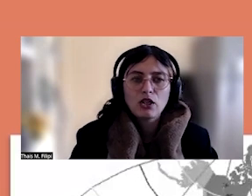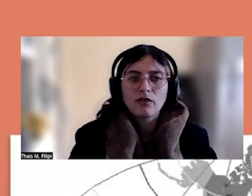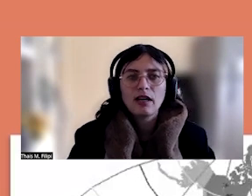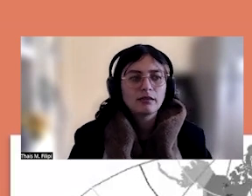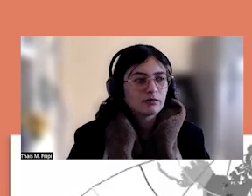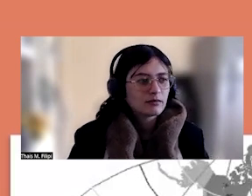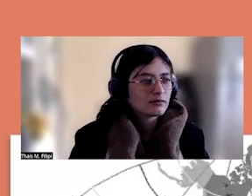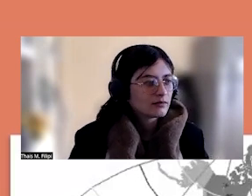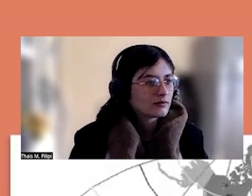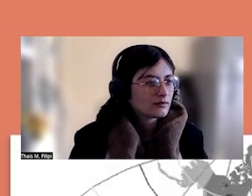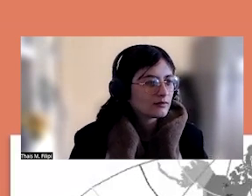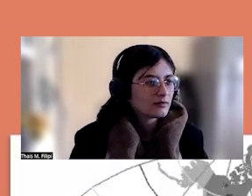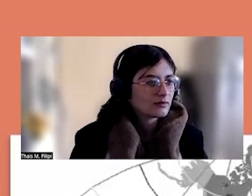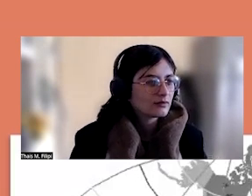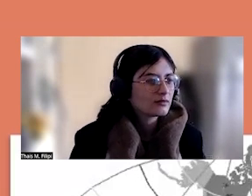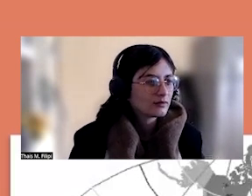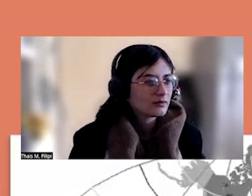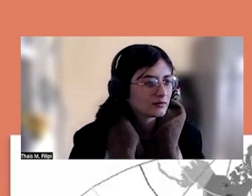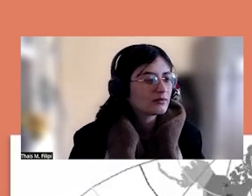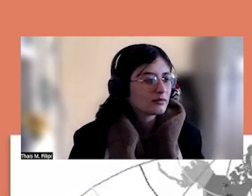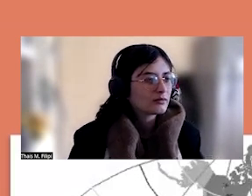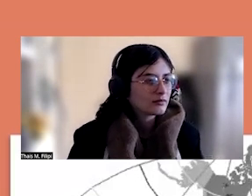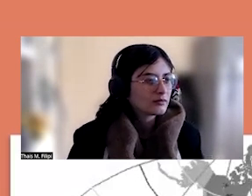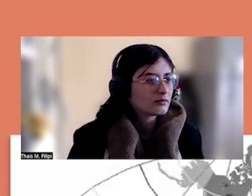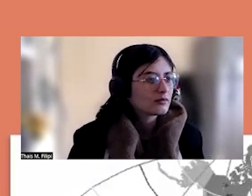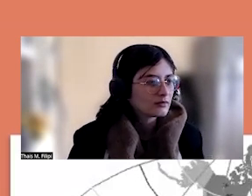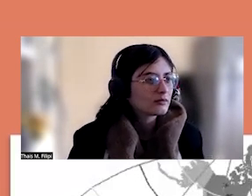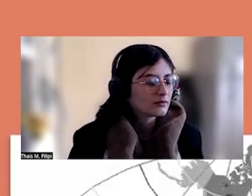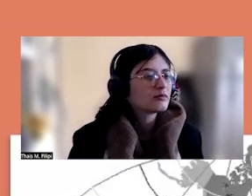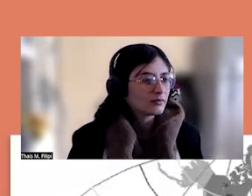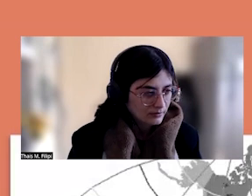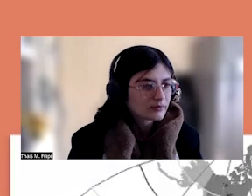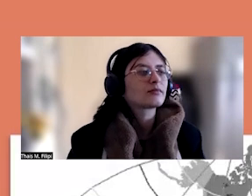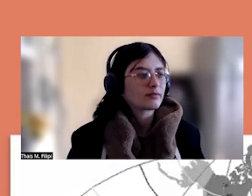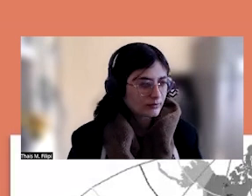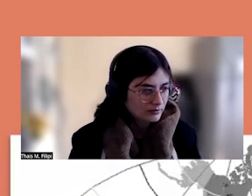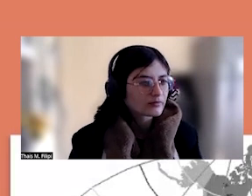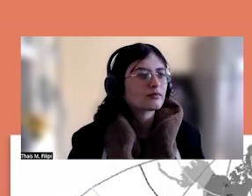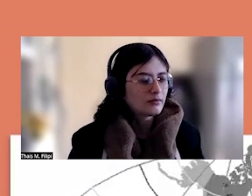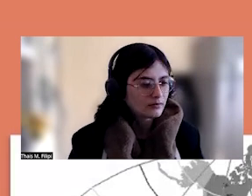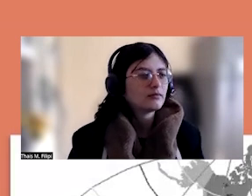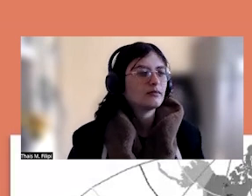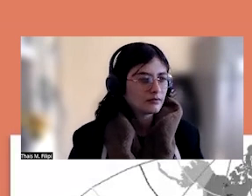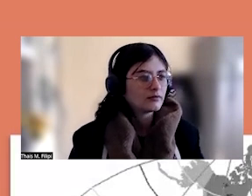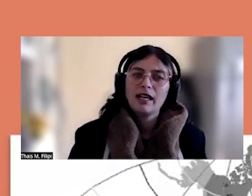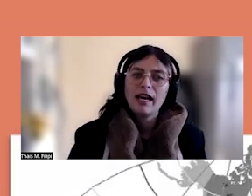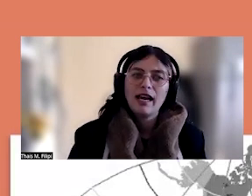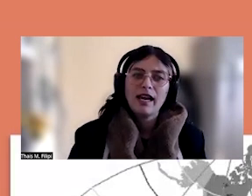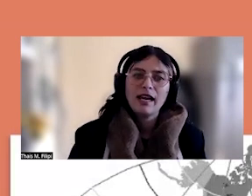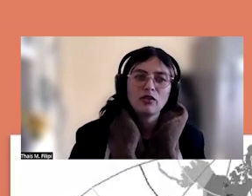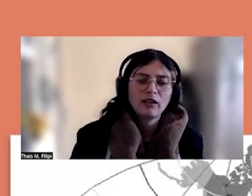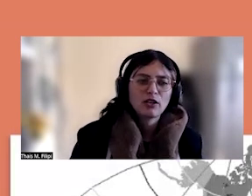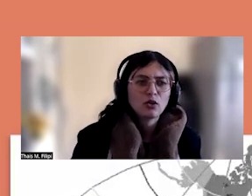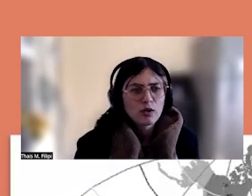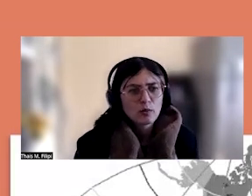E Lembrando a que, na gente vai verdade, a falar. aula vai ficar no YouTube, então a gente vai deixar o link para os slides e tudo mais na descrição também.